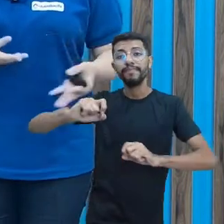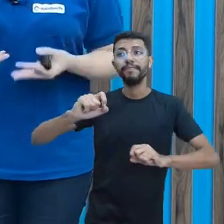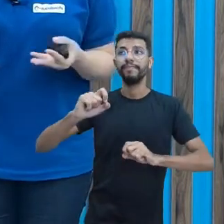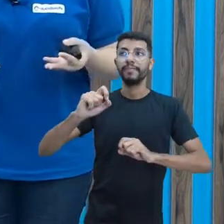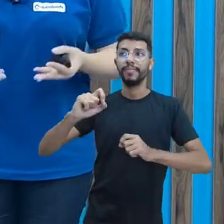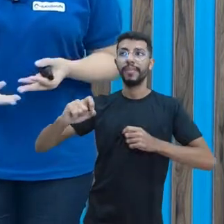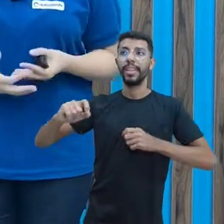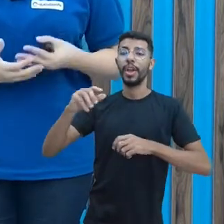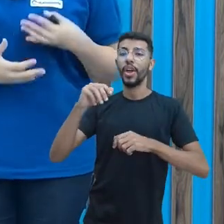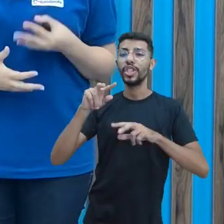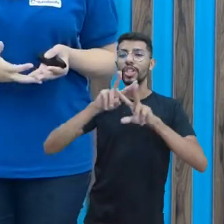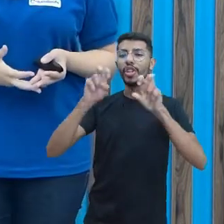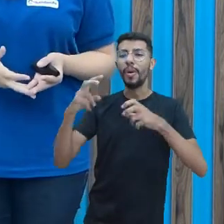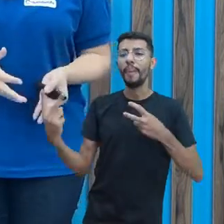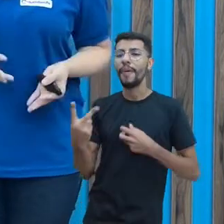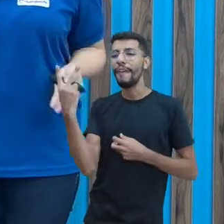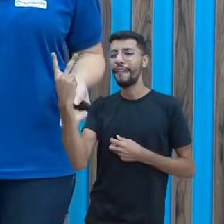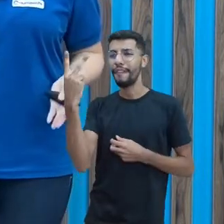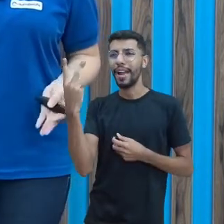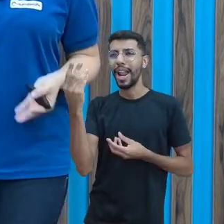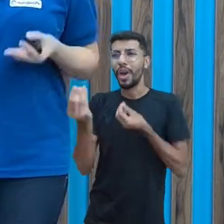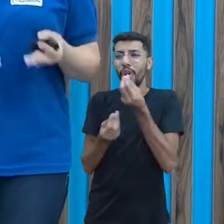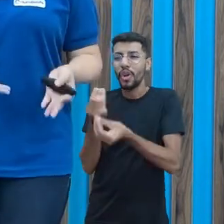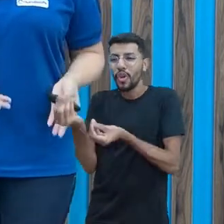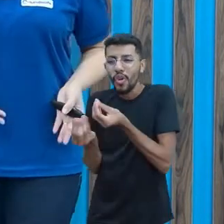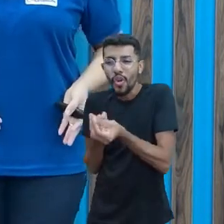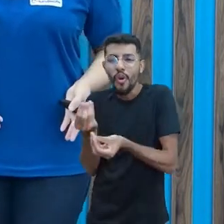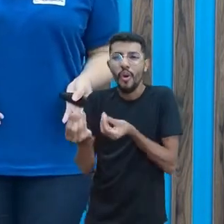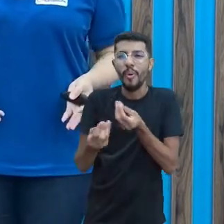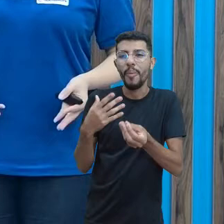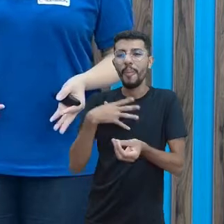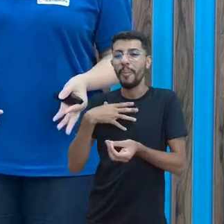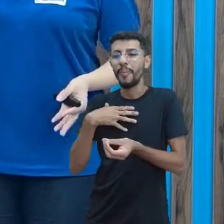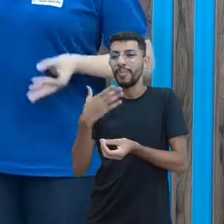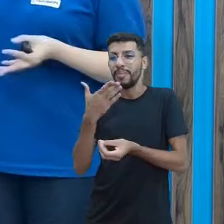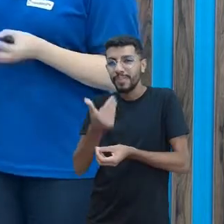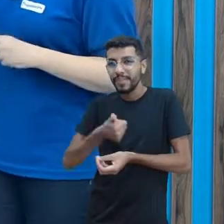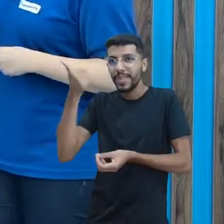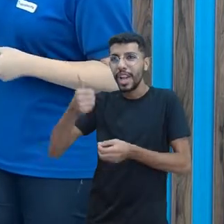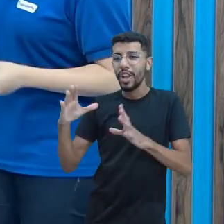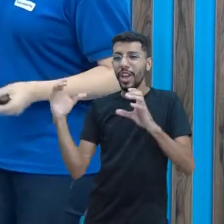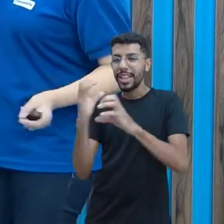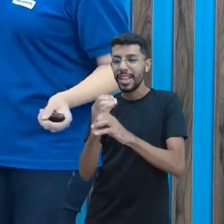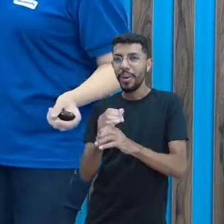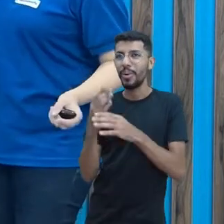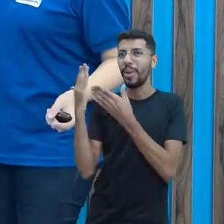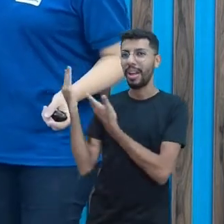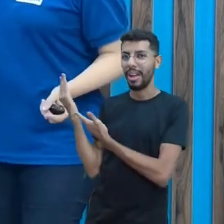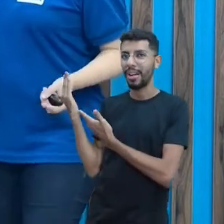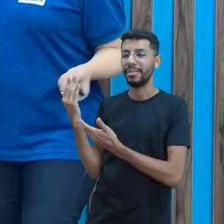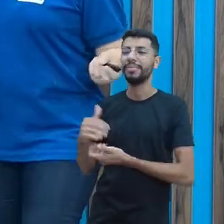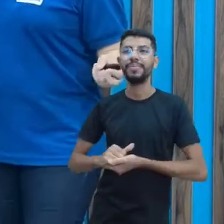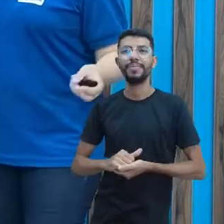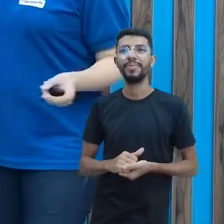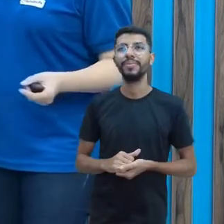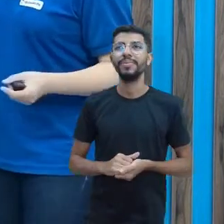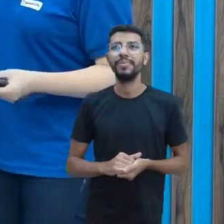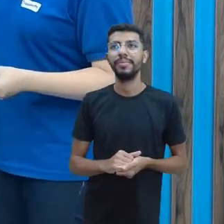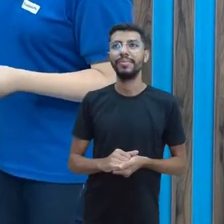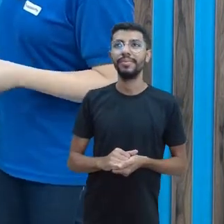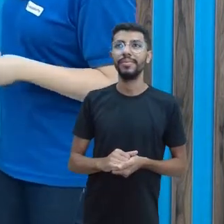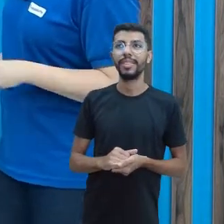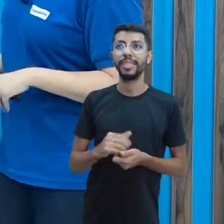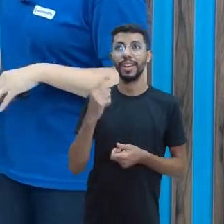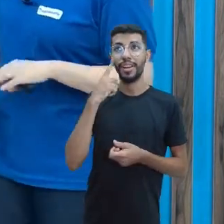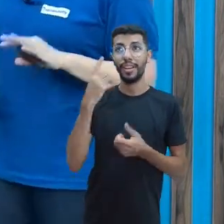manipulação dos valores. Então, qual que seria a melhor maneira, nesse estágio que a gente está, de calcular esse valor, tá certo? Vamos observar uma